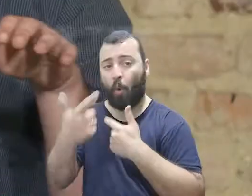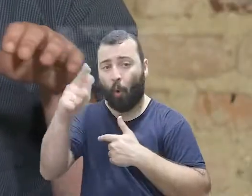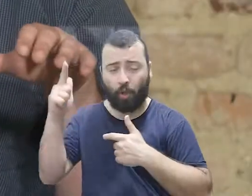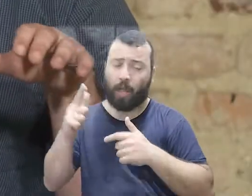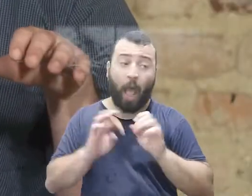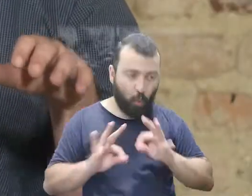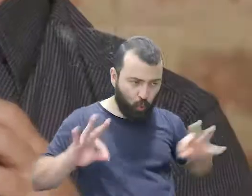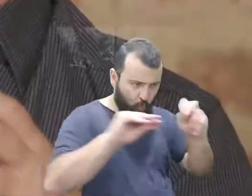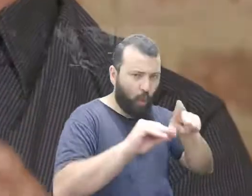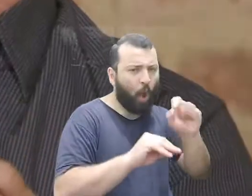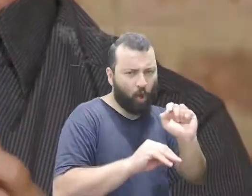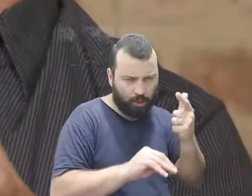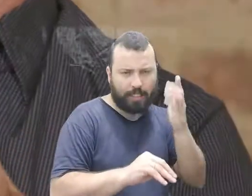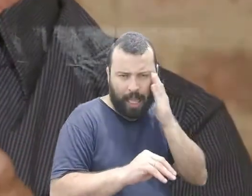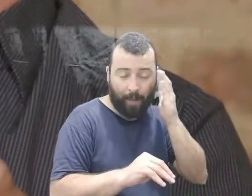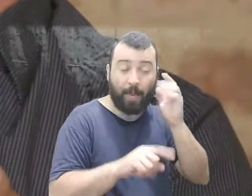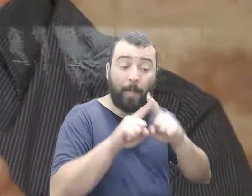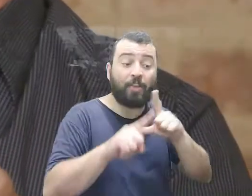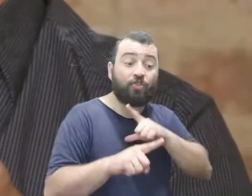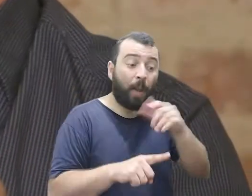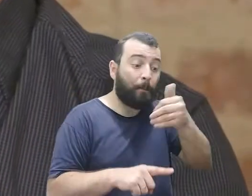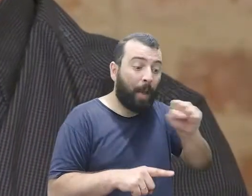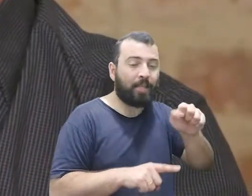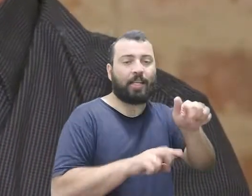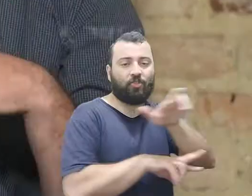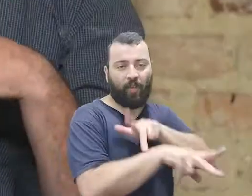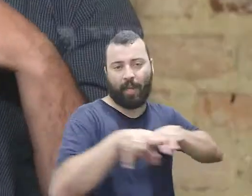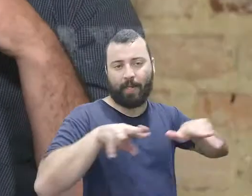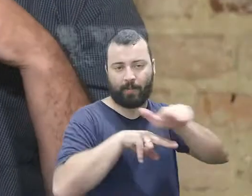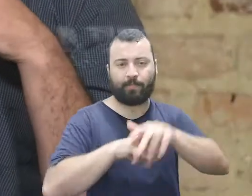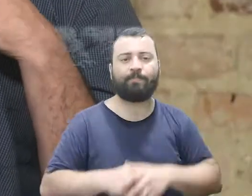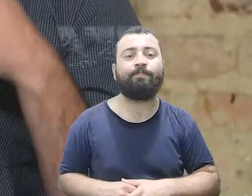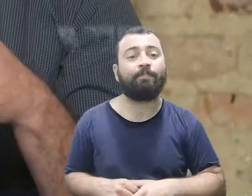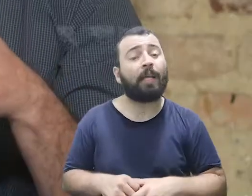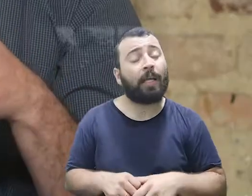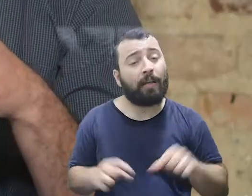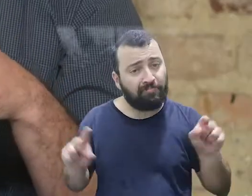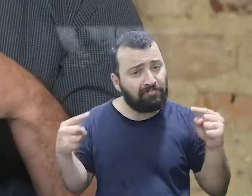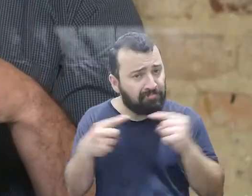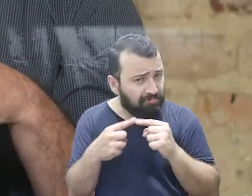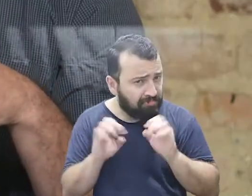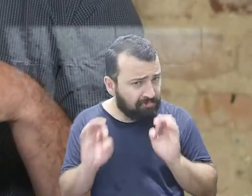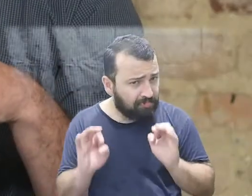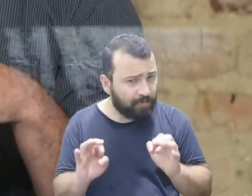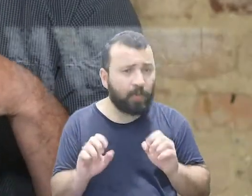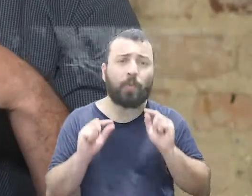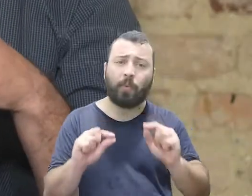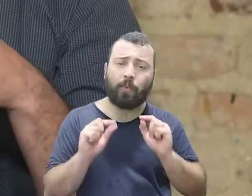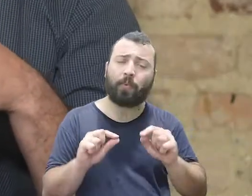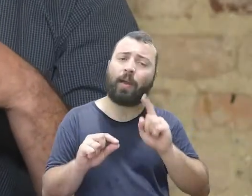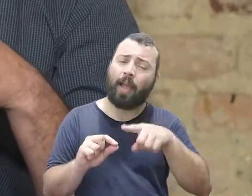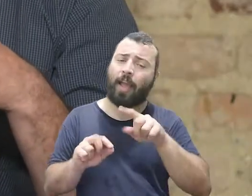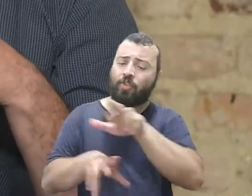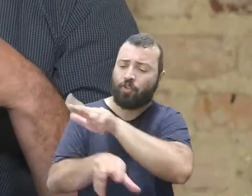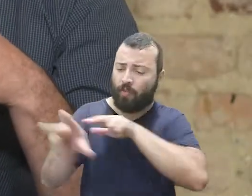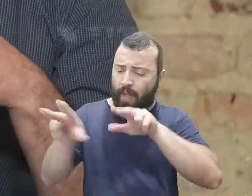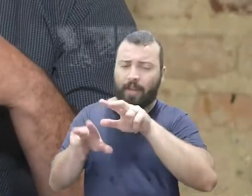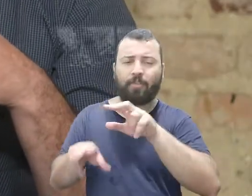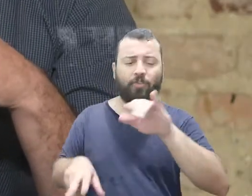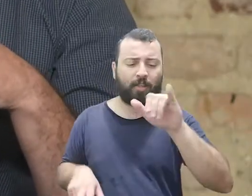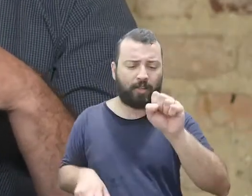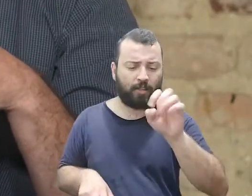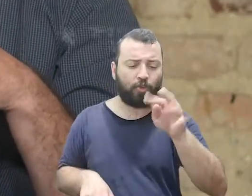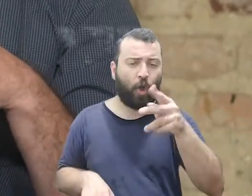Todos são oxigênios, mas possuem massas diferentes. Isso confere aos diferentes isótopos